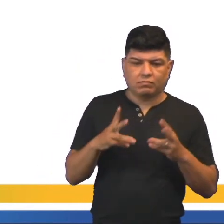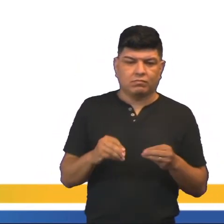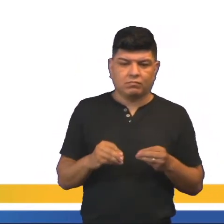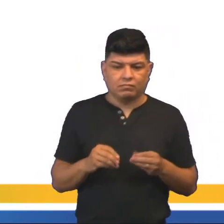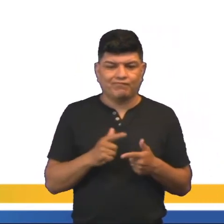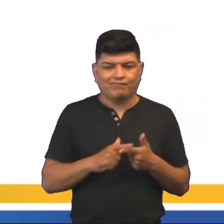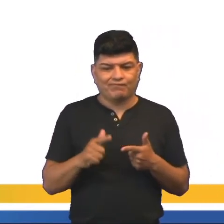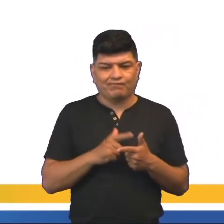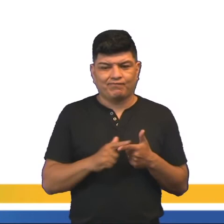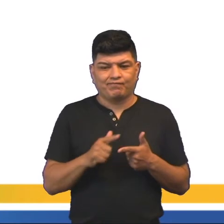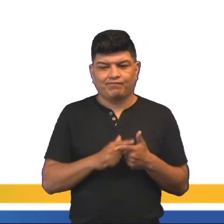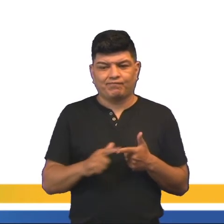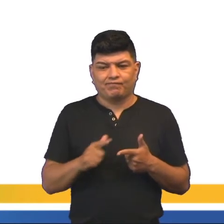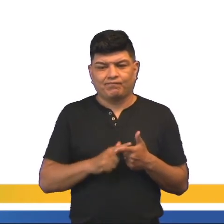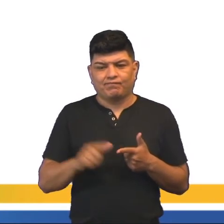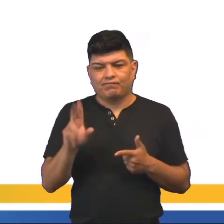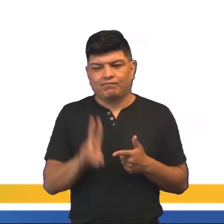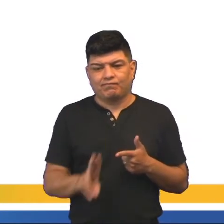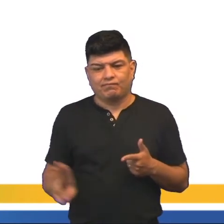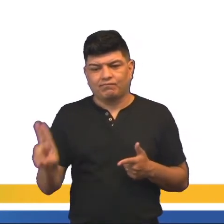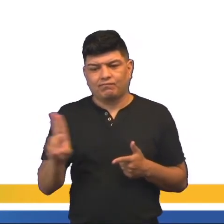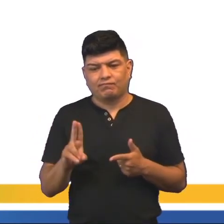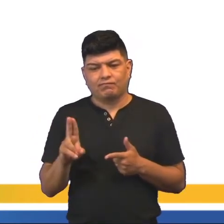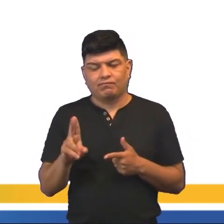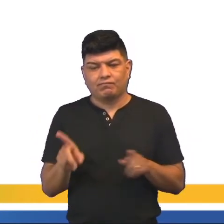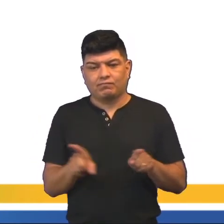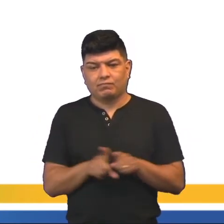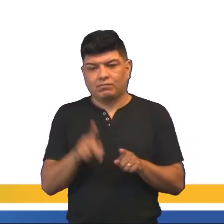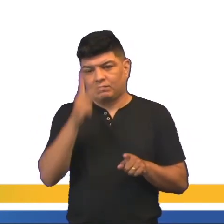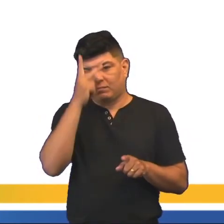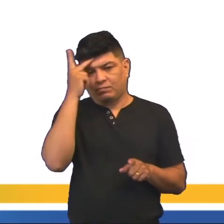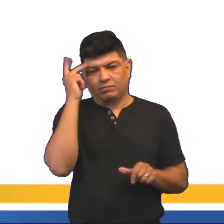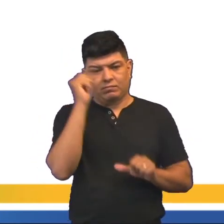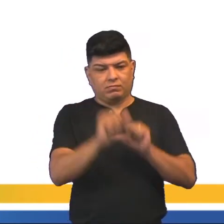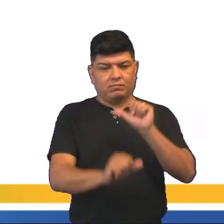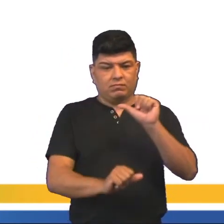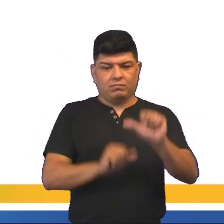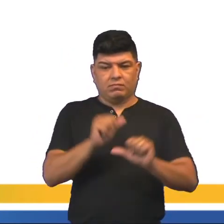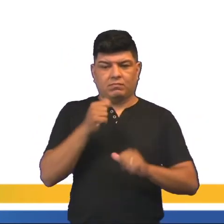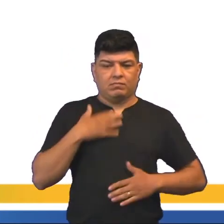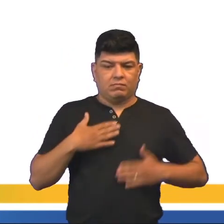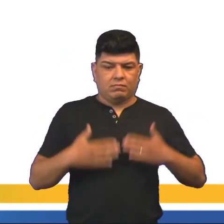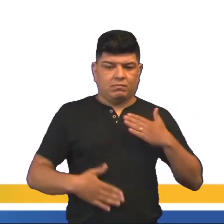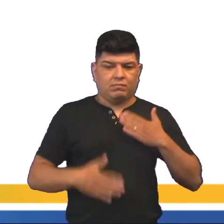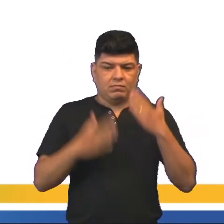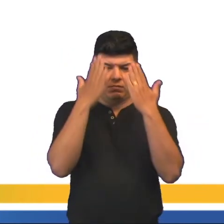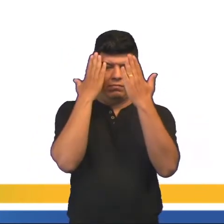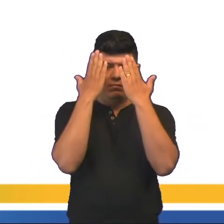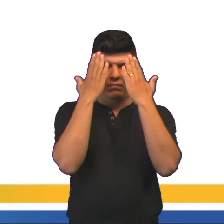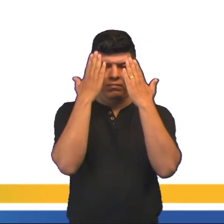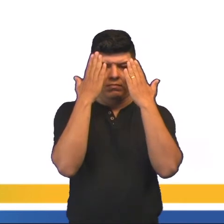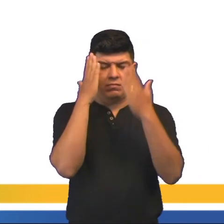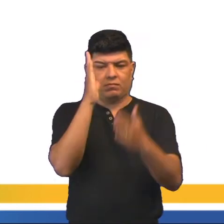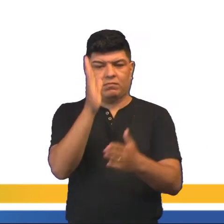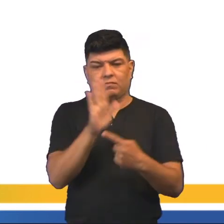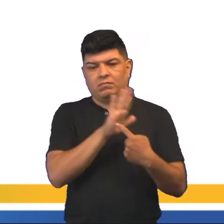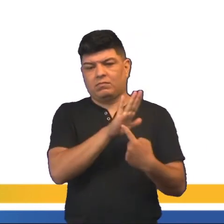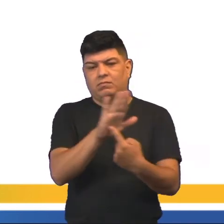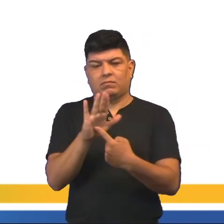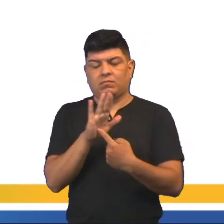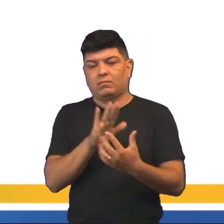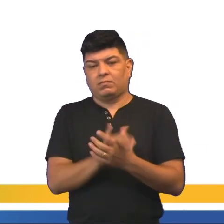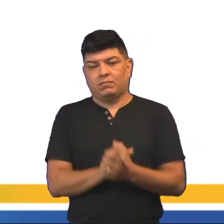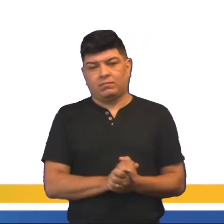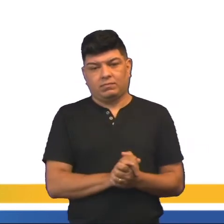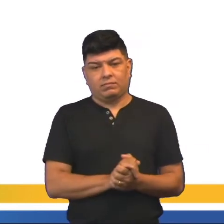totalmente afetados pelo uso dessas substâncias. A pessoa vai ter alterações físicas e psíquicas, como eu já citei para